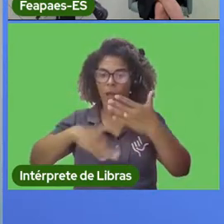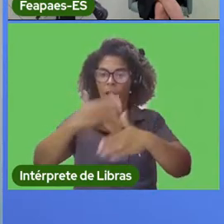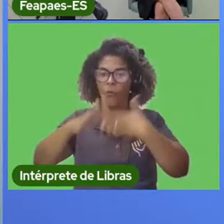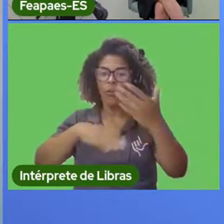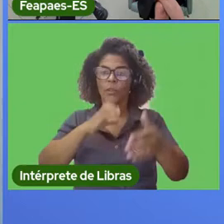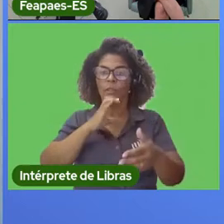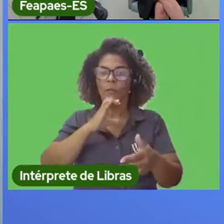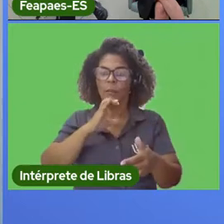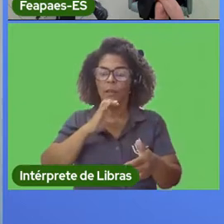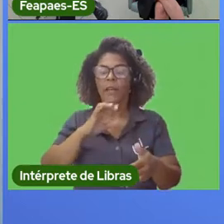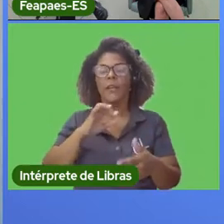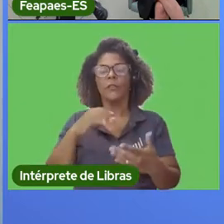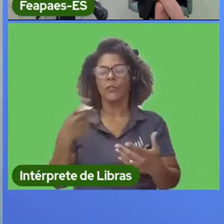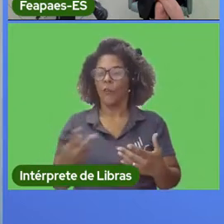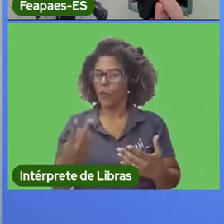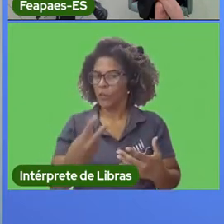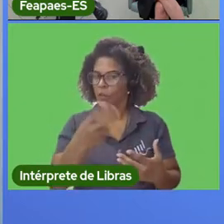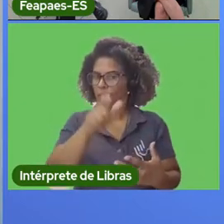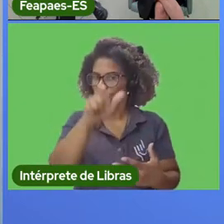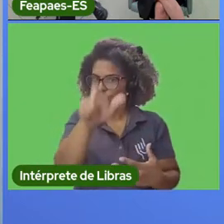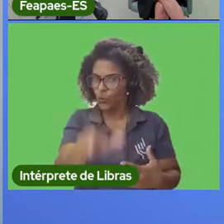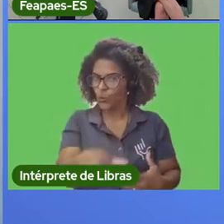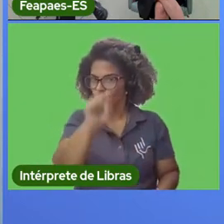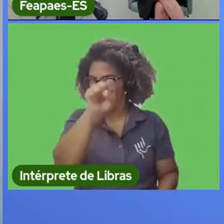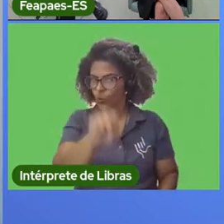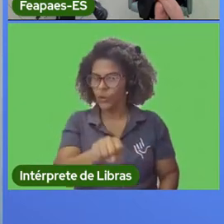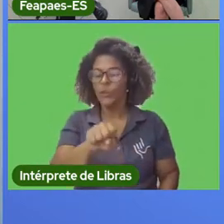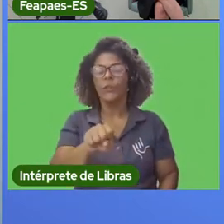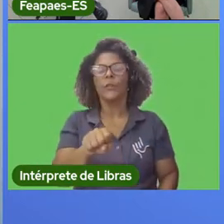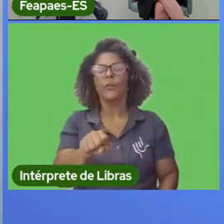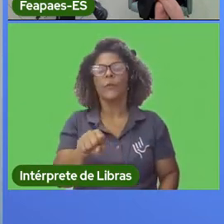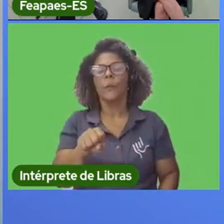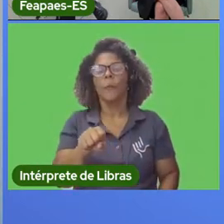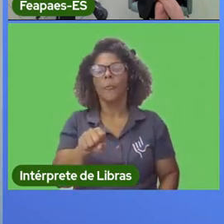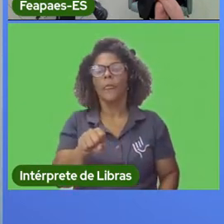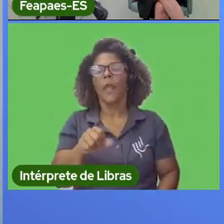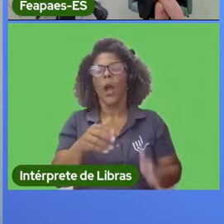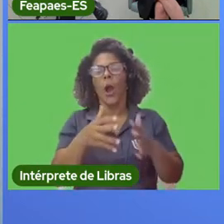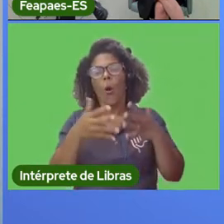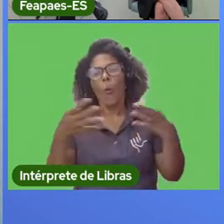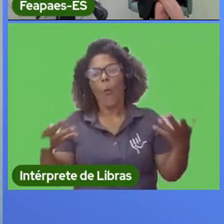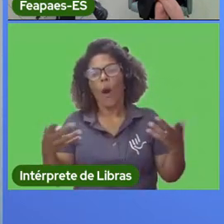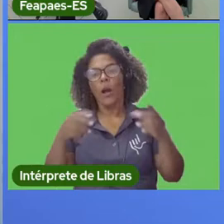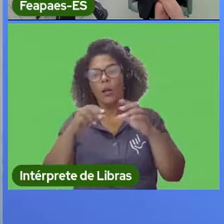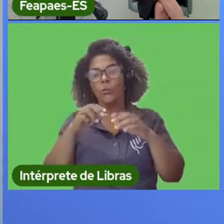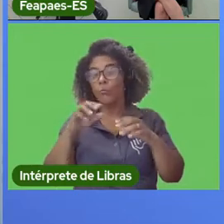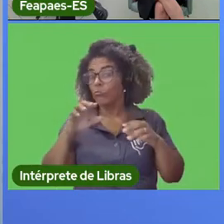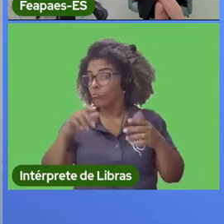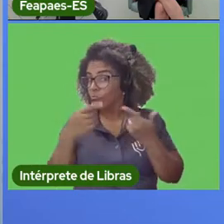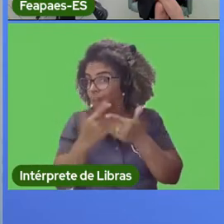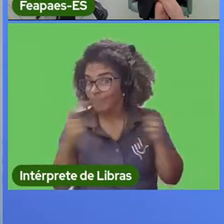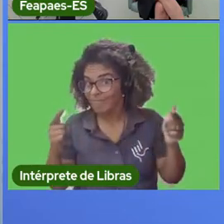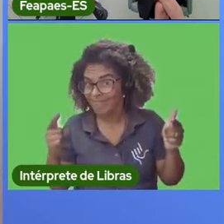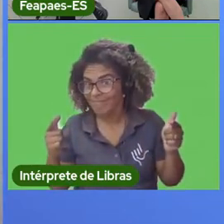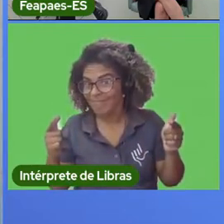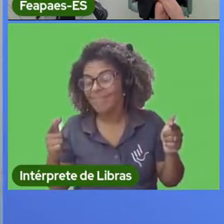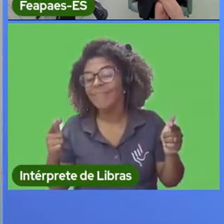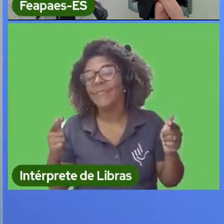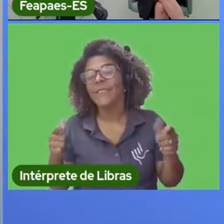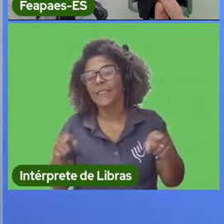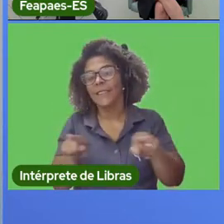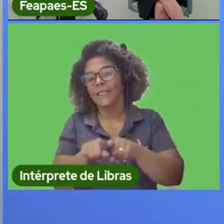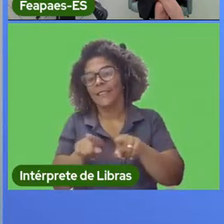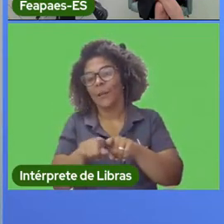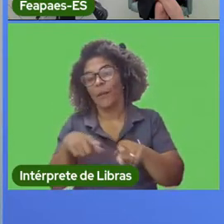e de valoração, como você mesmo disse, quando isso não ocorre, aí também a gente tem um